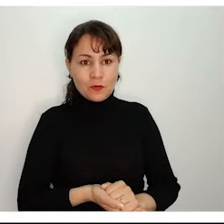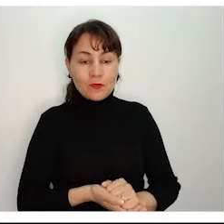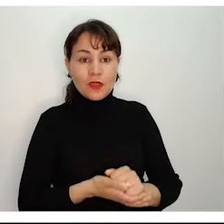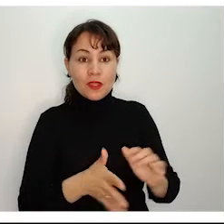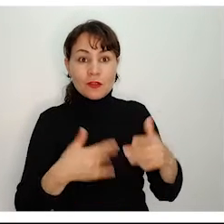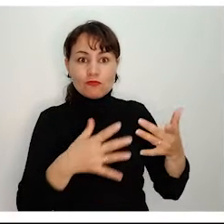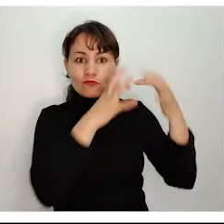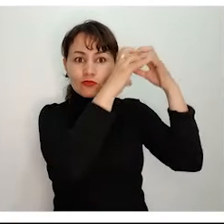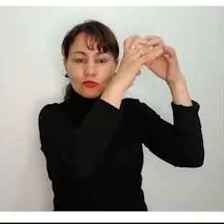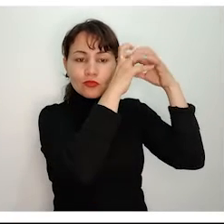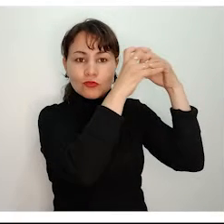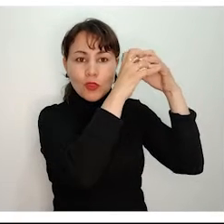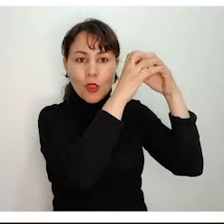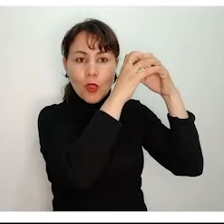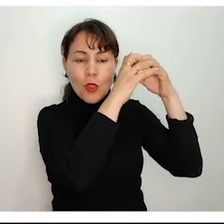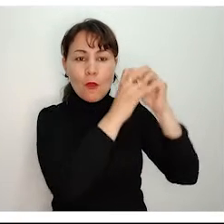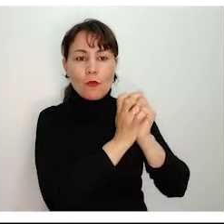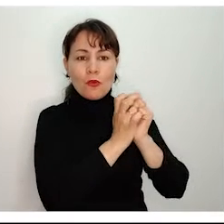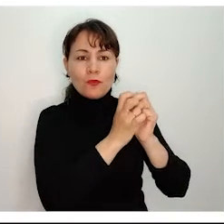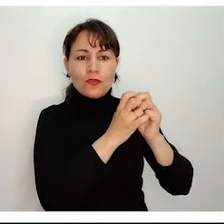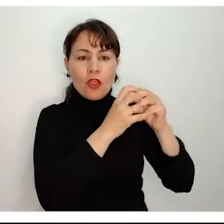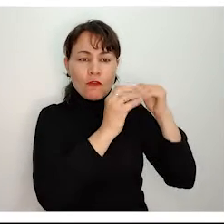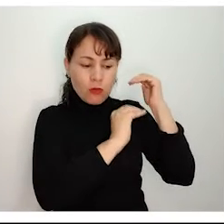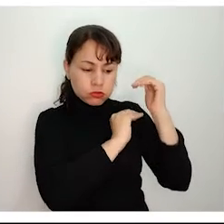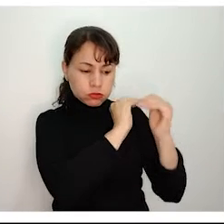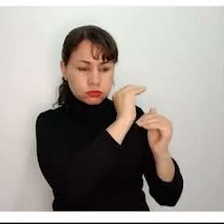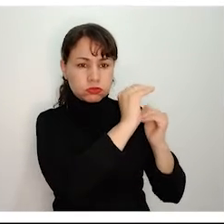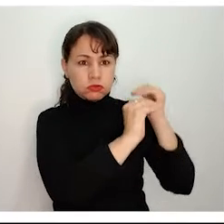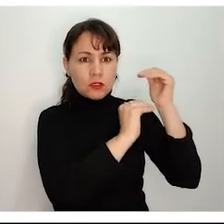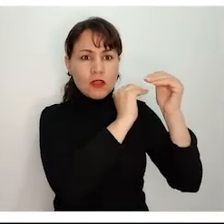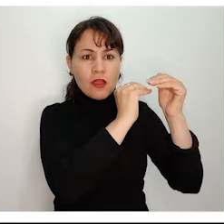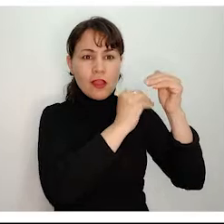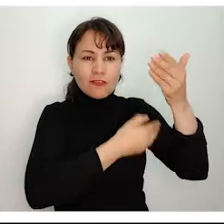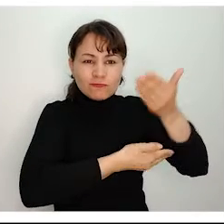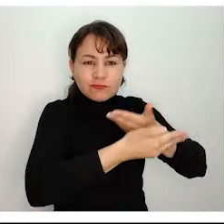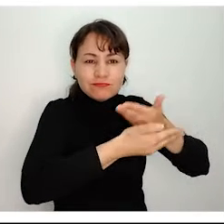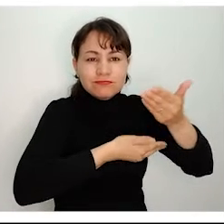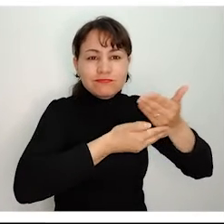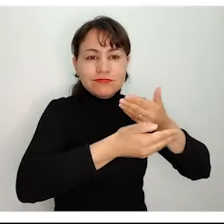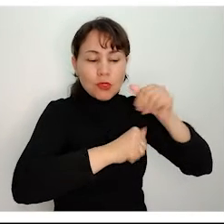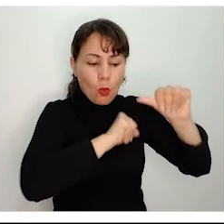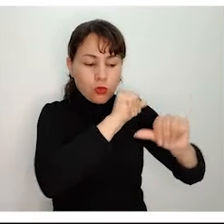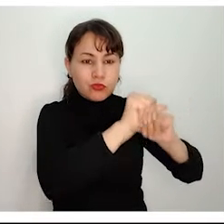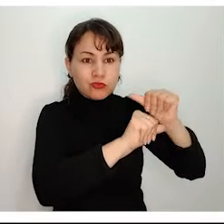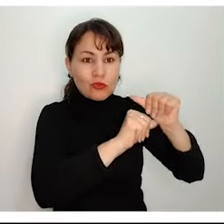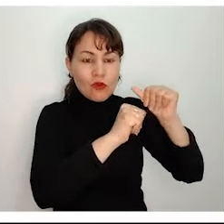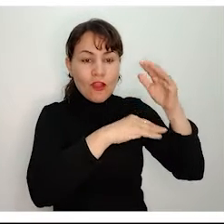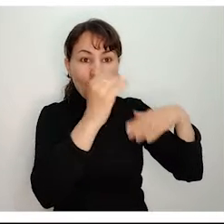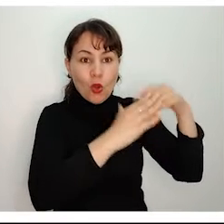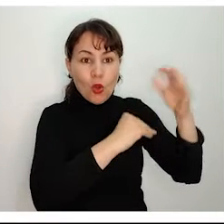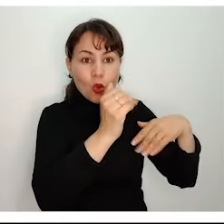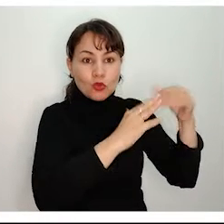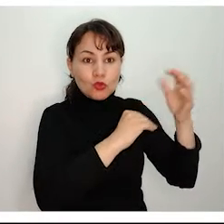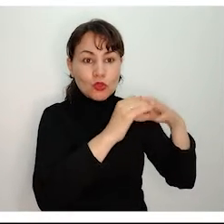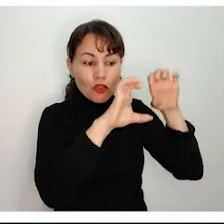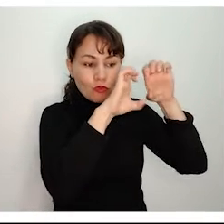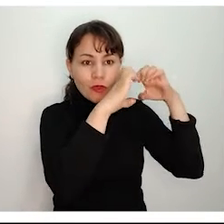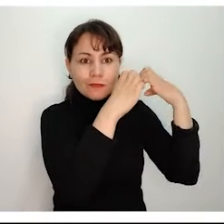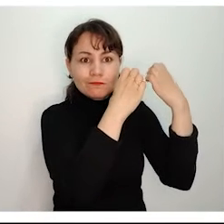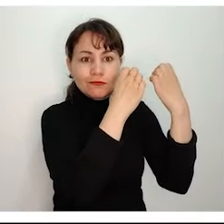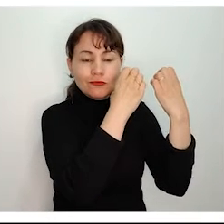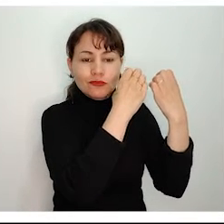Então, o cérebro, ele vai passando por transformações e ele vai, então, construindo o que a gente chama